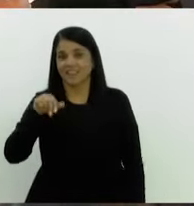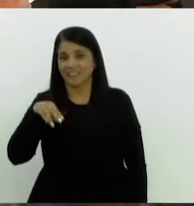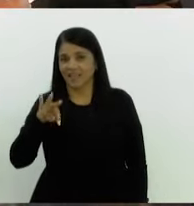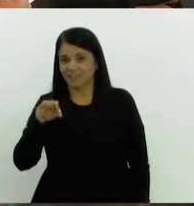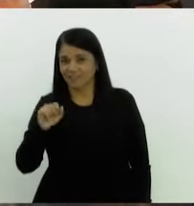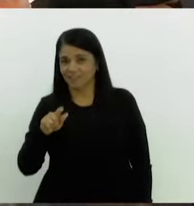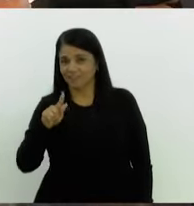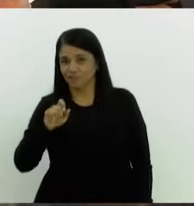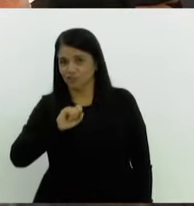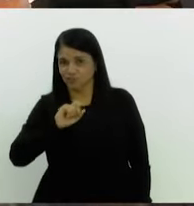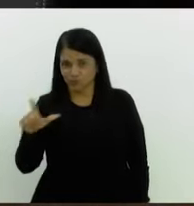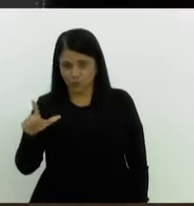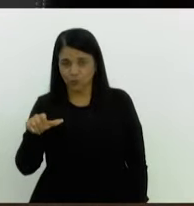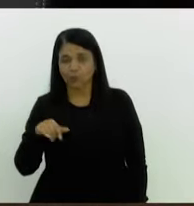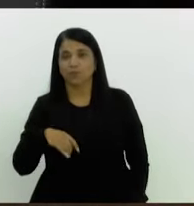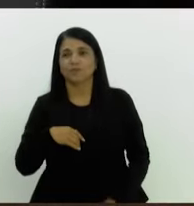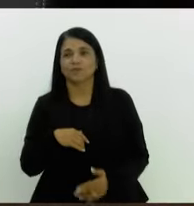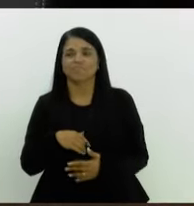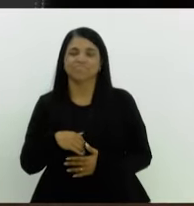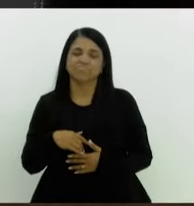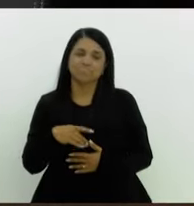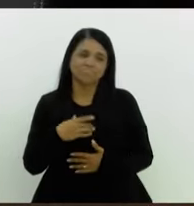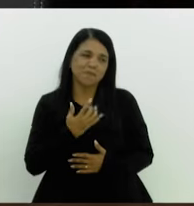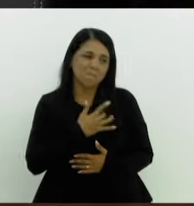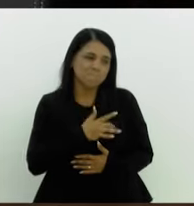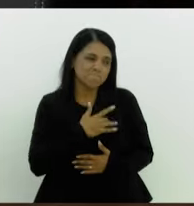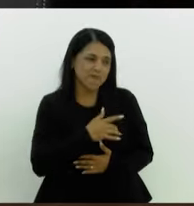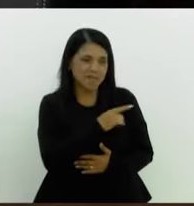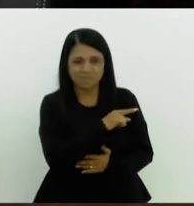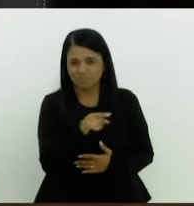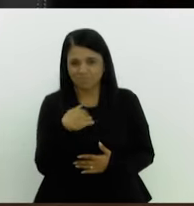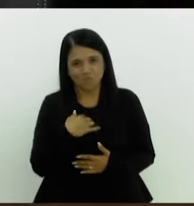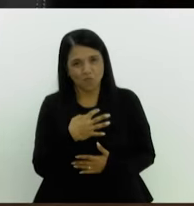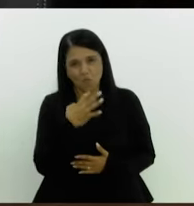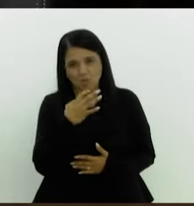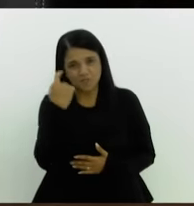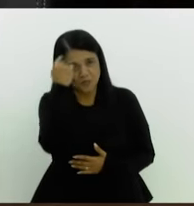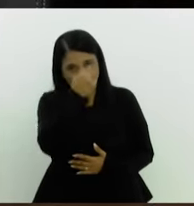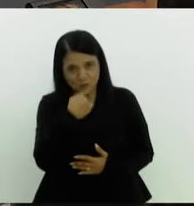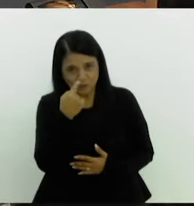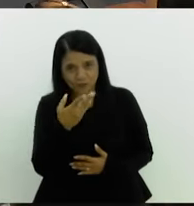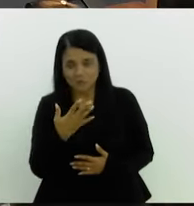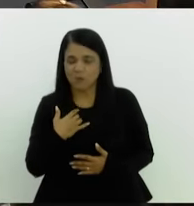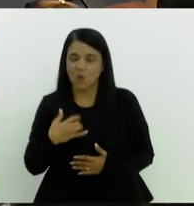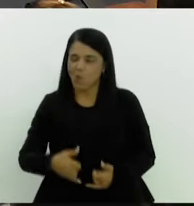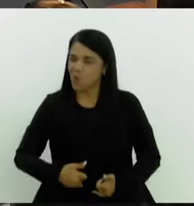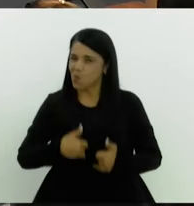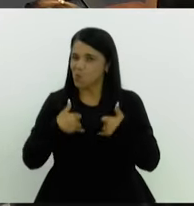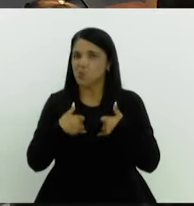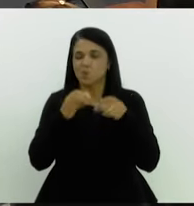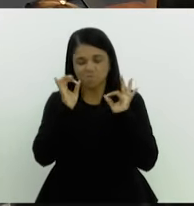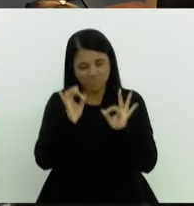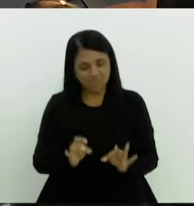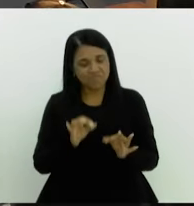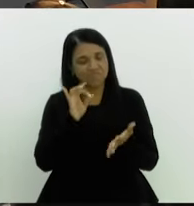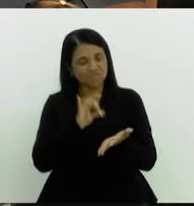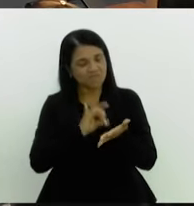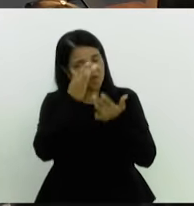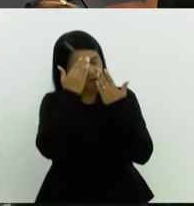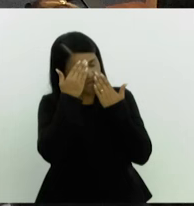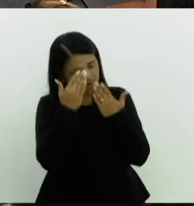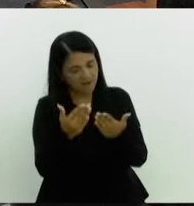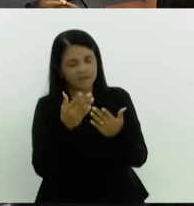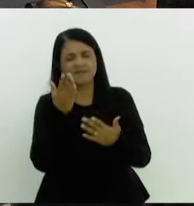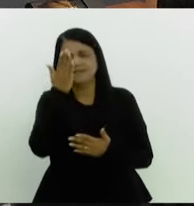Que pena que as meninas não puderam ver o rostinho dela ela né um orgulho para todos nós Obrigada viu amiga e eu sei assim de